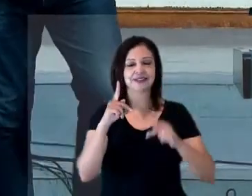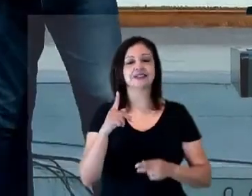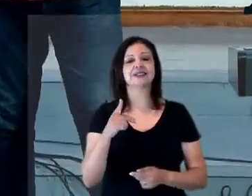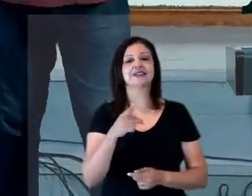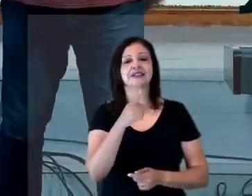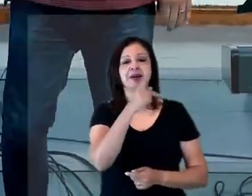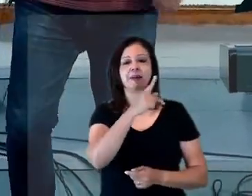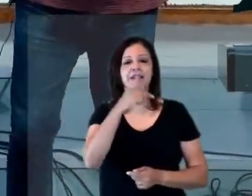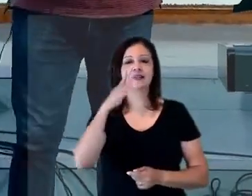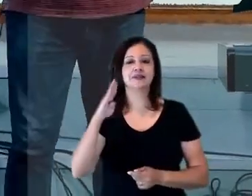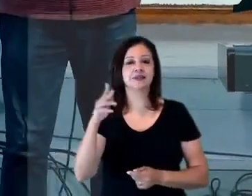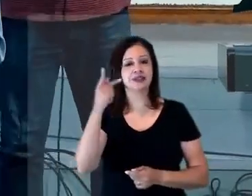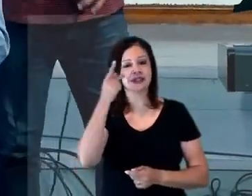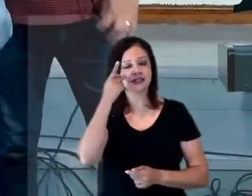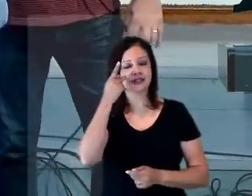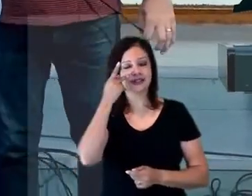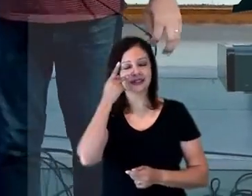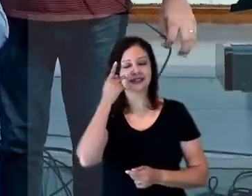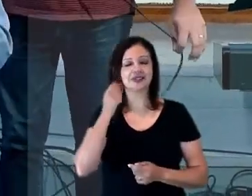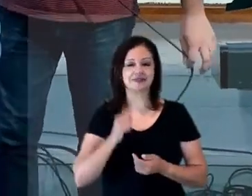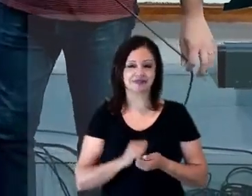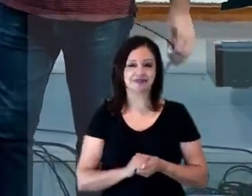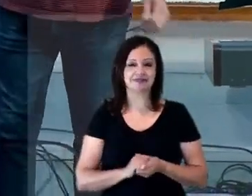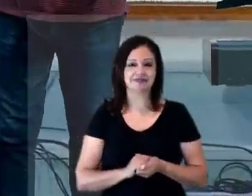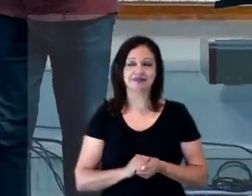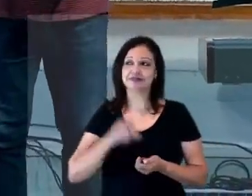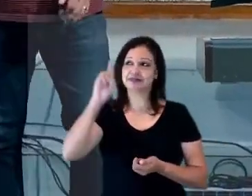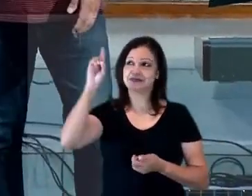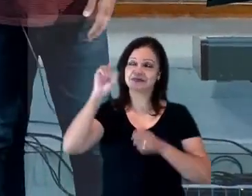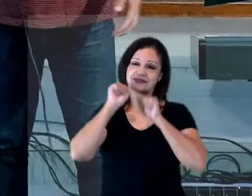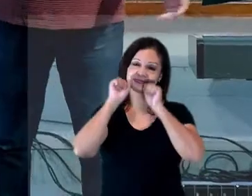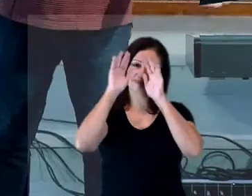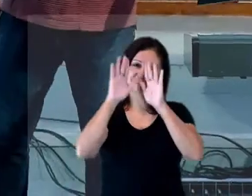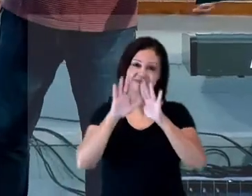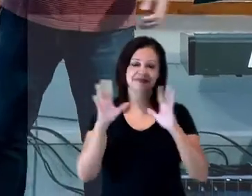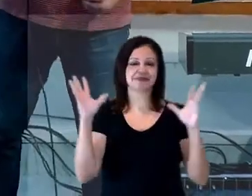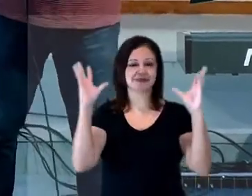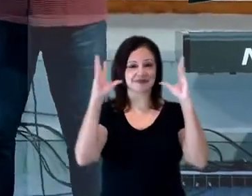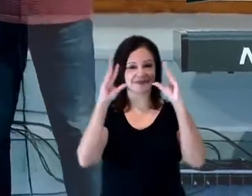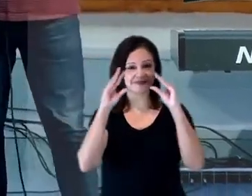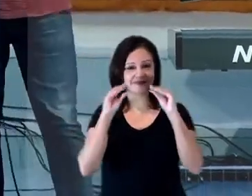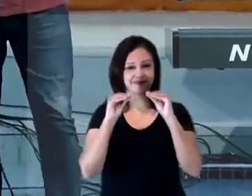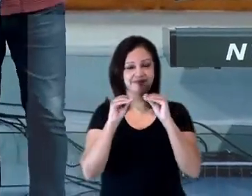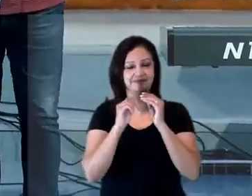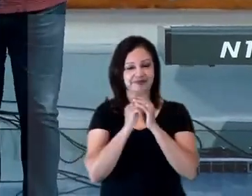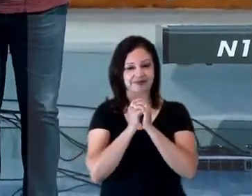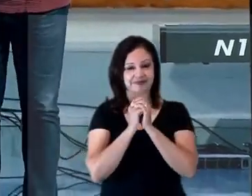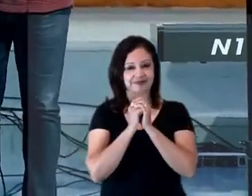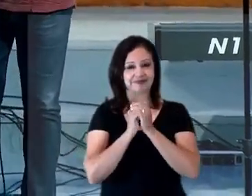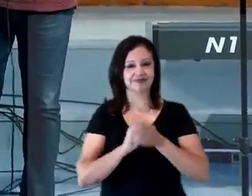do presbítero Paulo. Que o Senhor nos abençoe nesta noite e que te visite poderosamente.